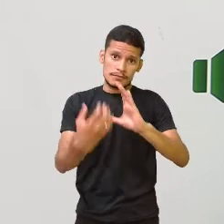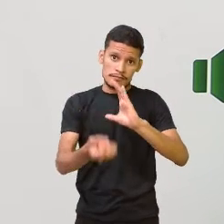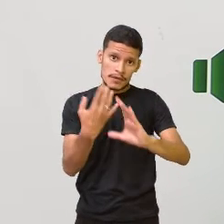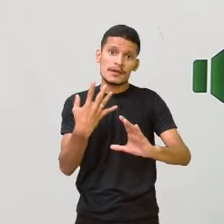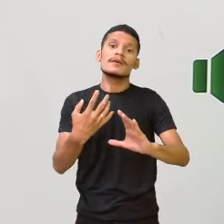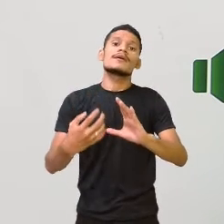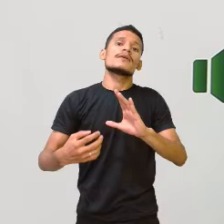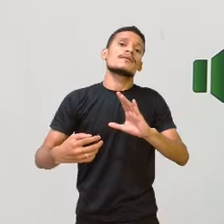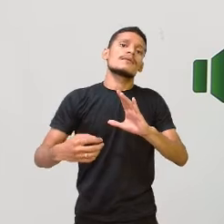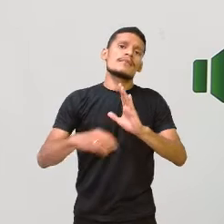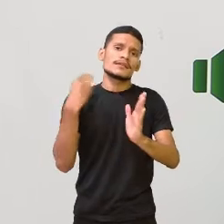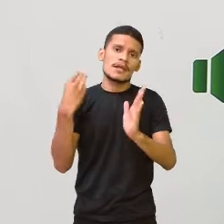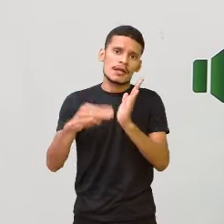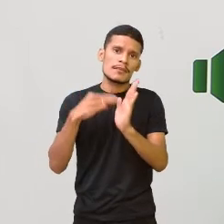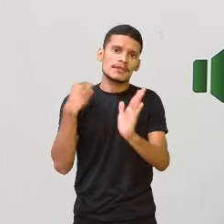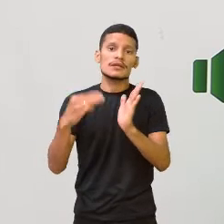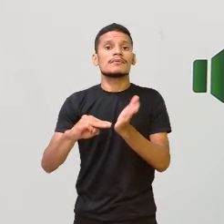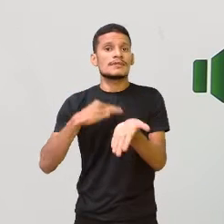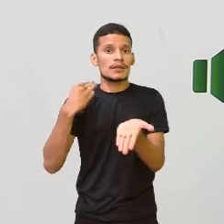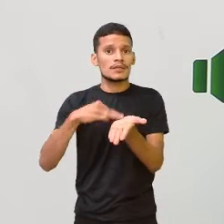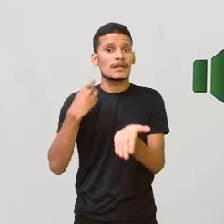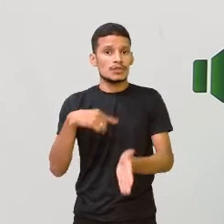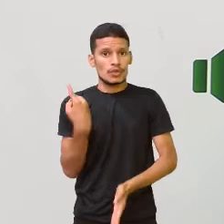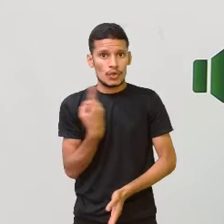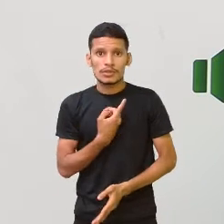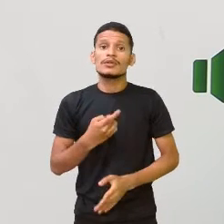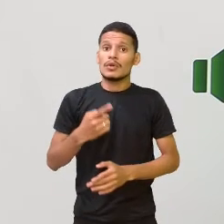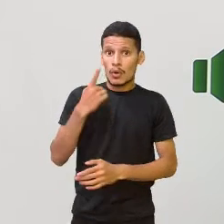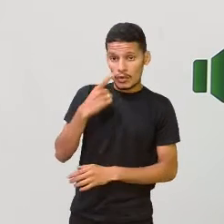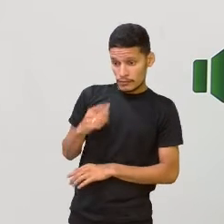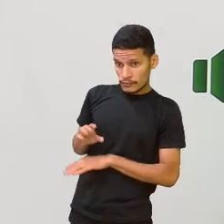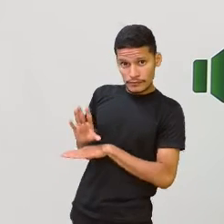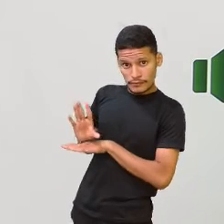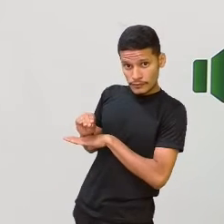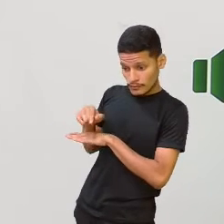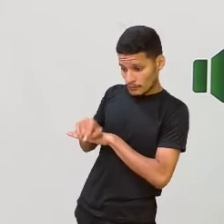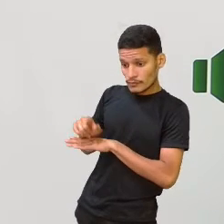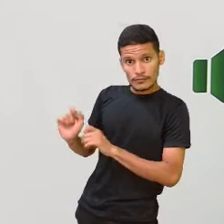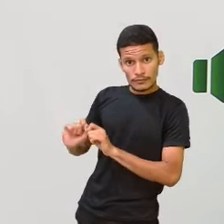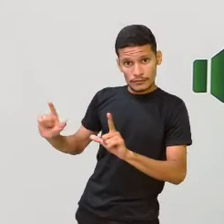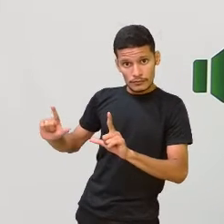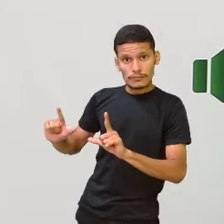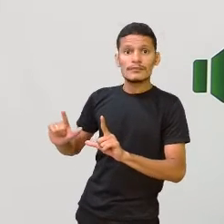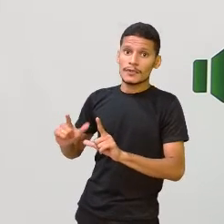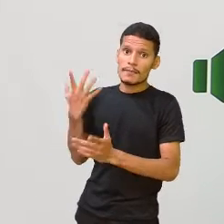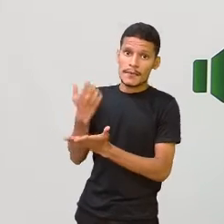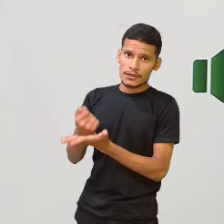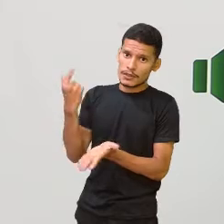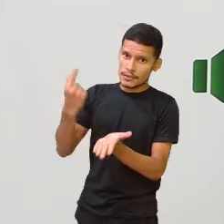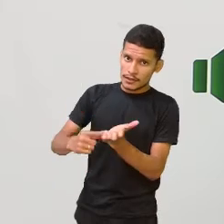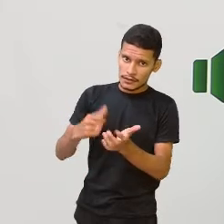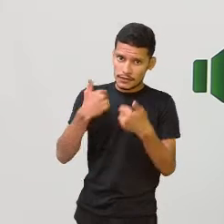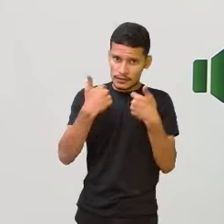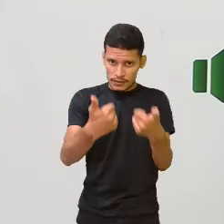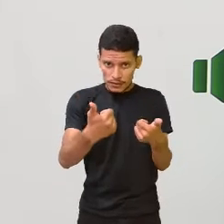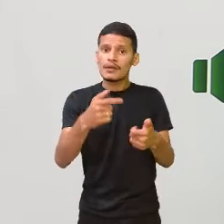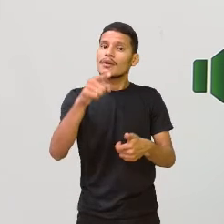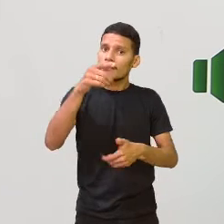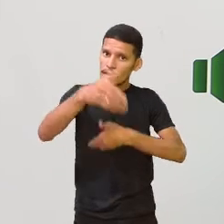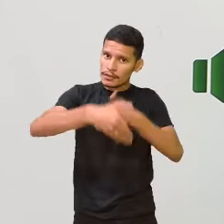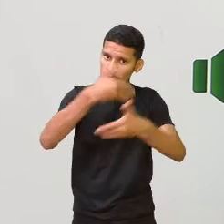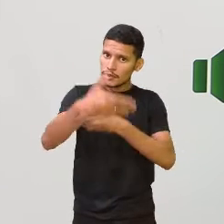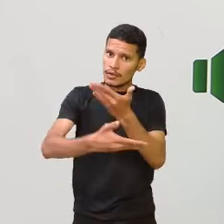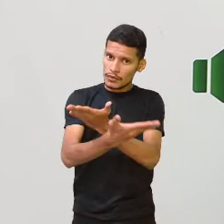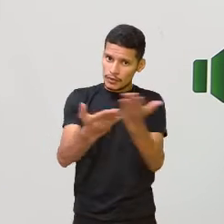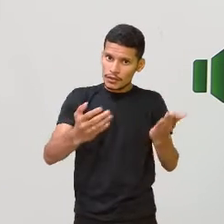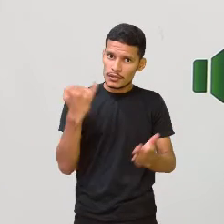Baixa o aplicativo, acessa o QR Code que vai aparecer na sua telinha e vamos embora. A sua participação é muito importante